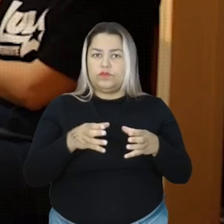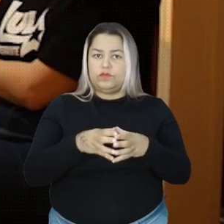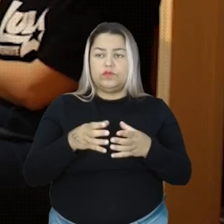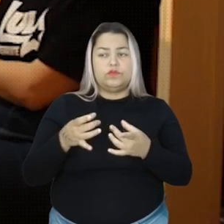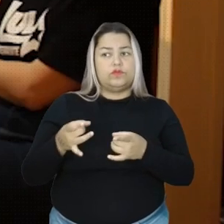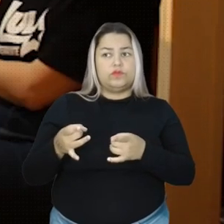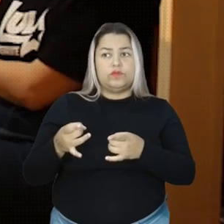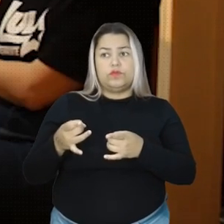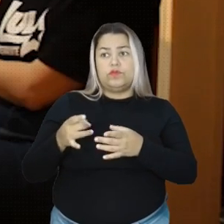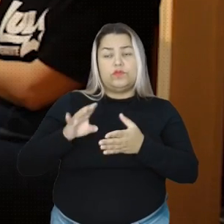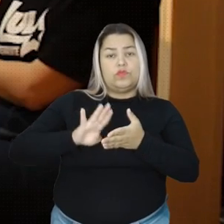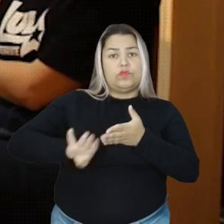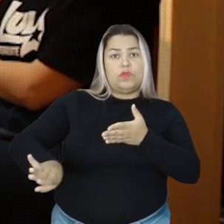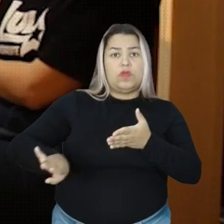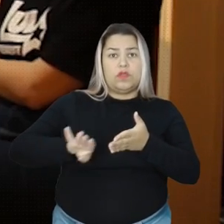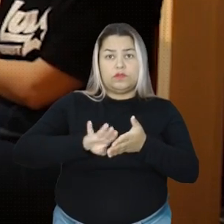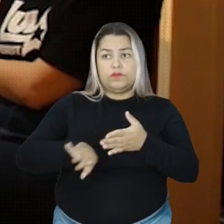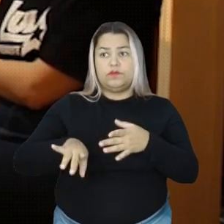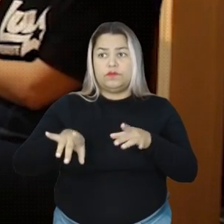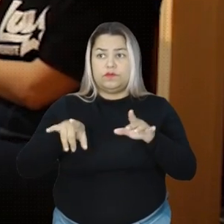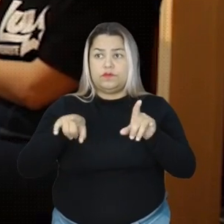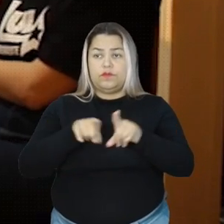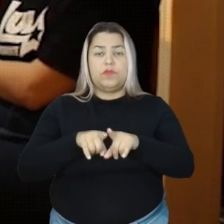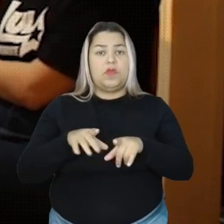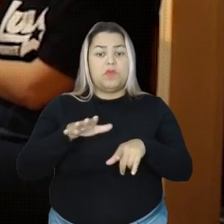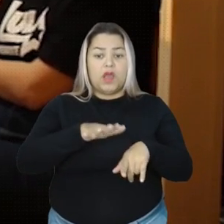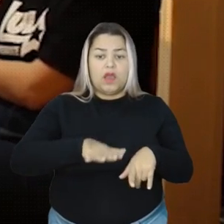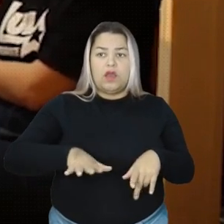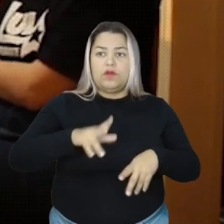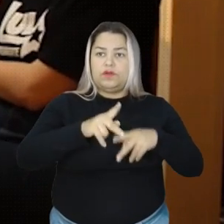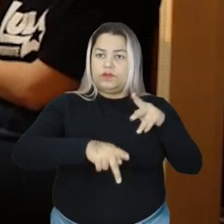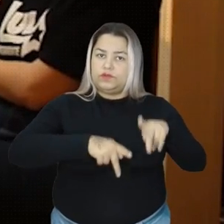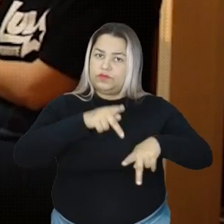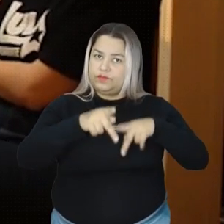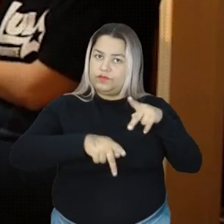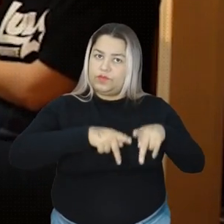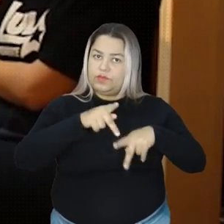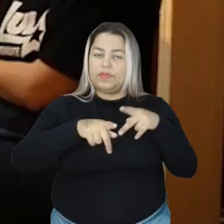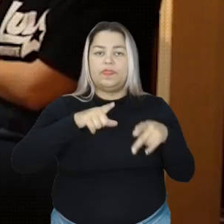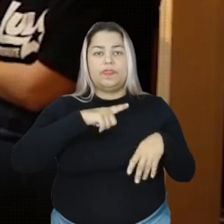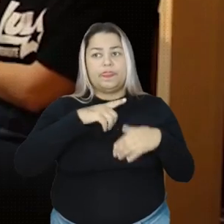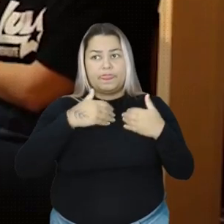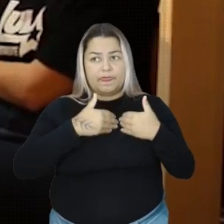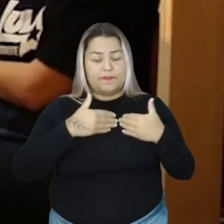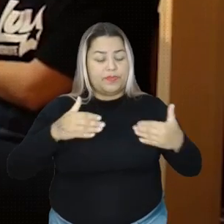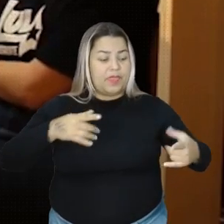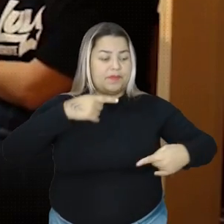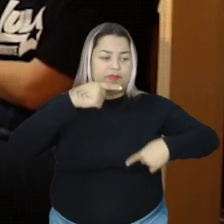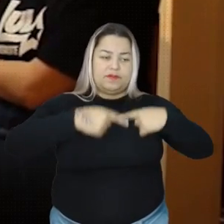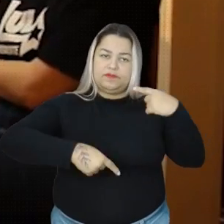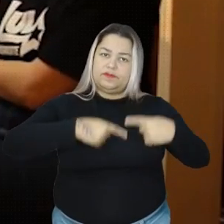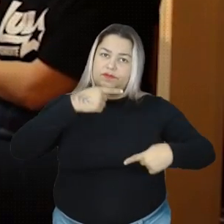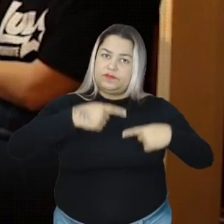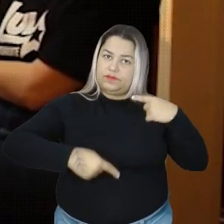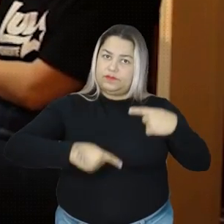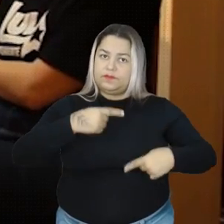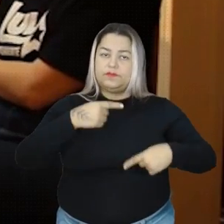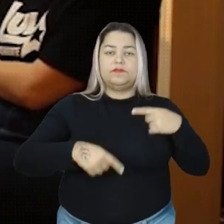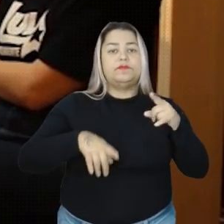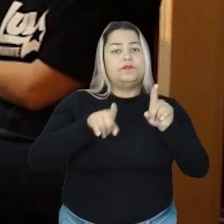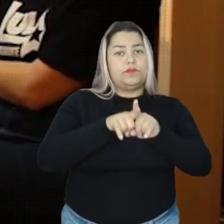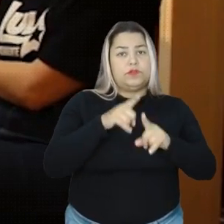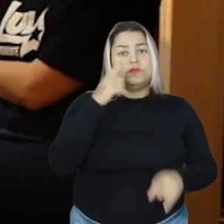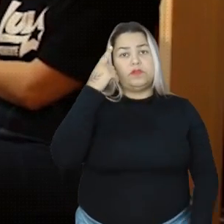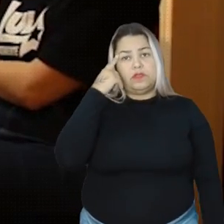mas nessa forma está excluído a maioria do povo, porque não participa. Então, nós temos que abrir essa discussão. Então, nós viemos com essa